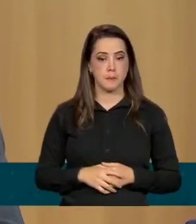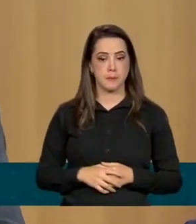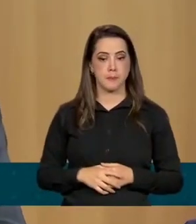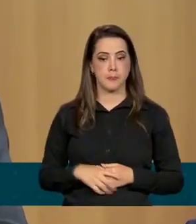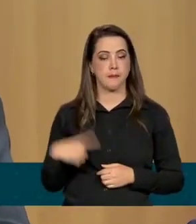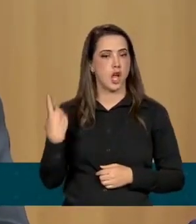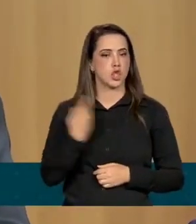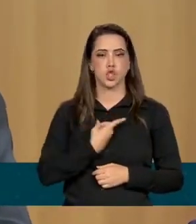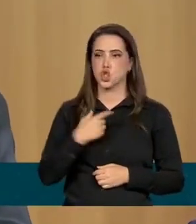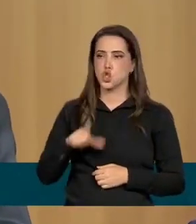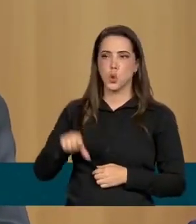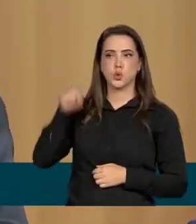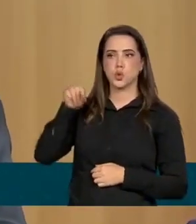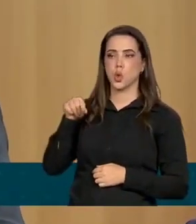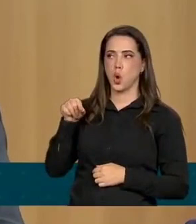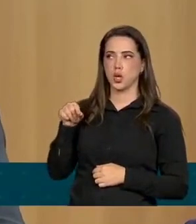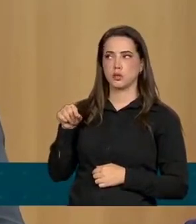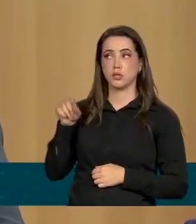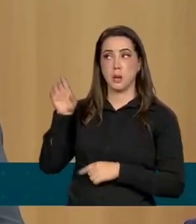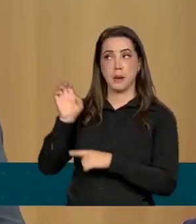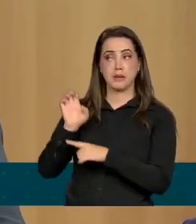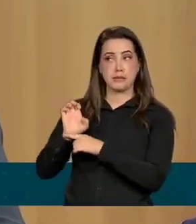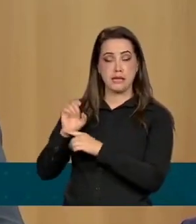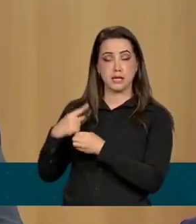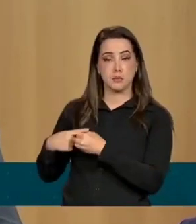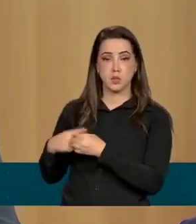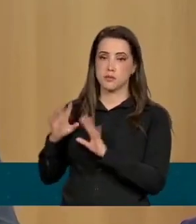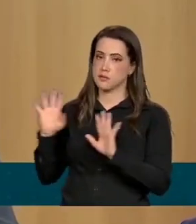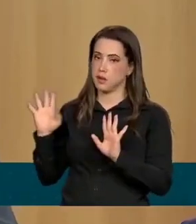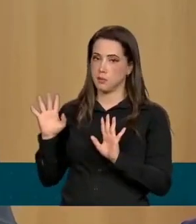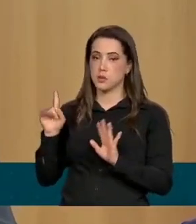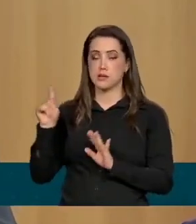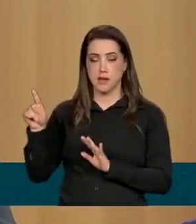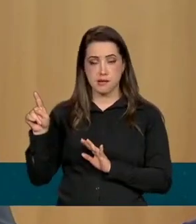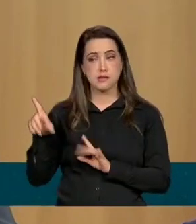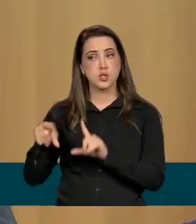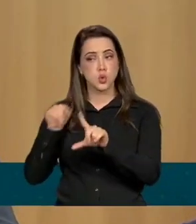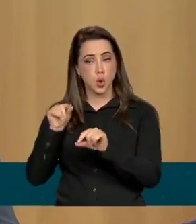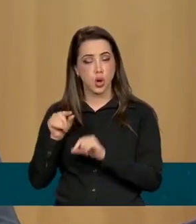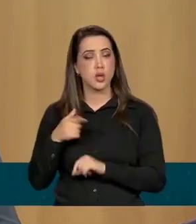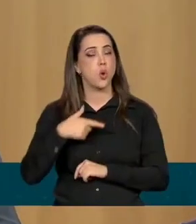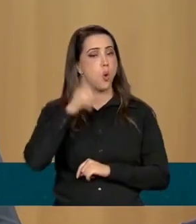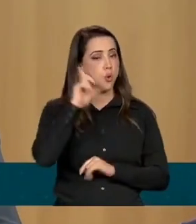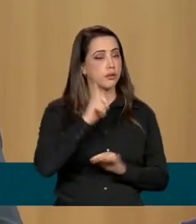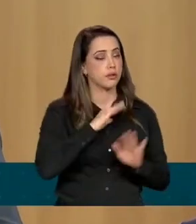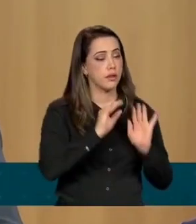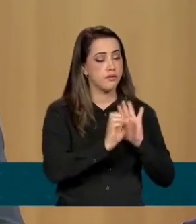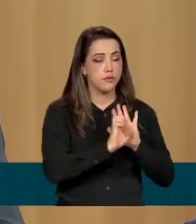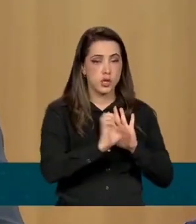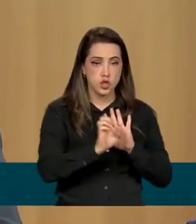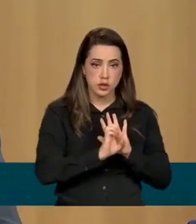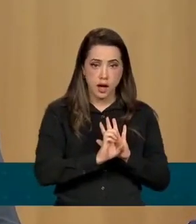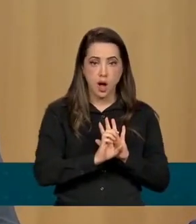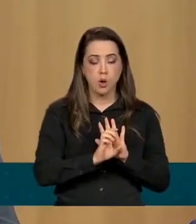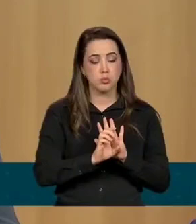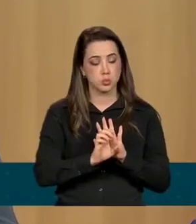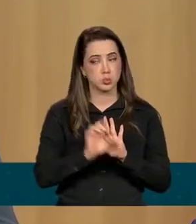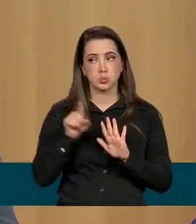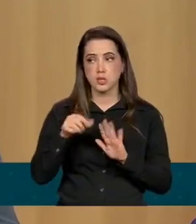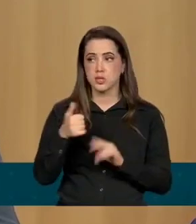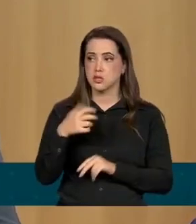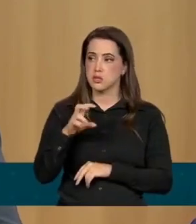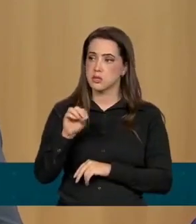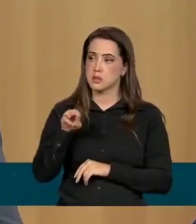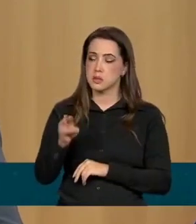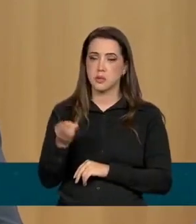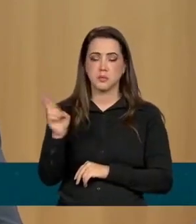pelos estados e municípios. Lançamos o edital ontem de 150 milhões de reais e não colocamos qualquer tipo